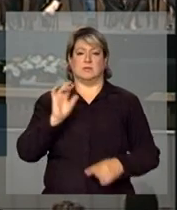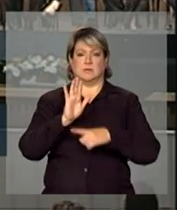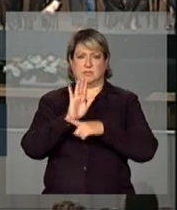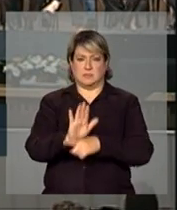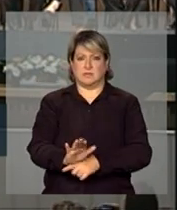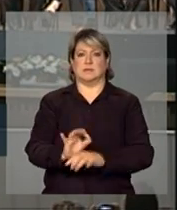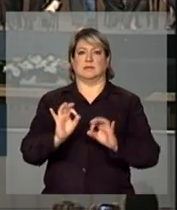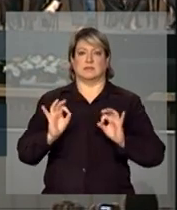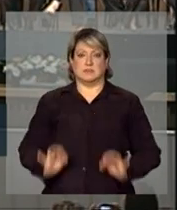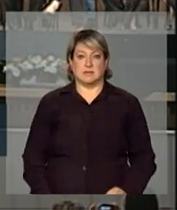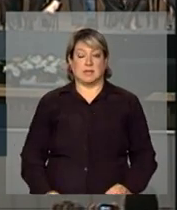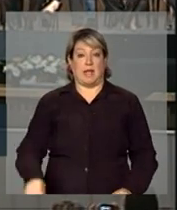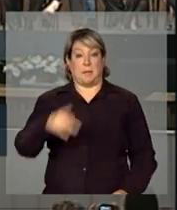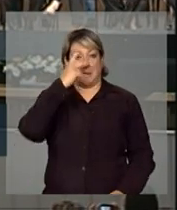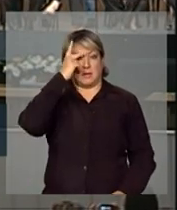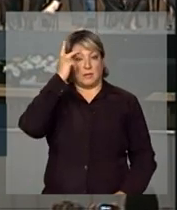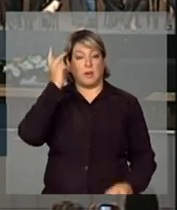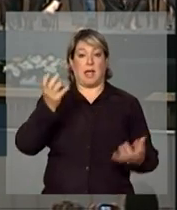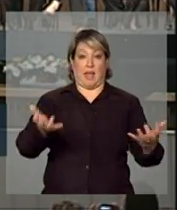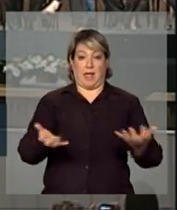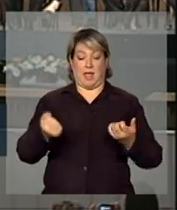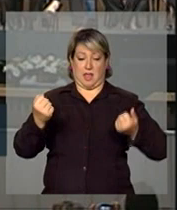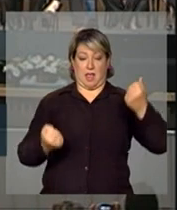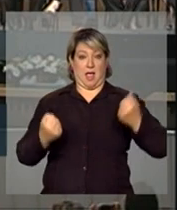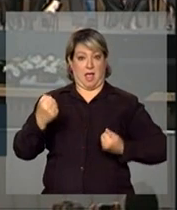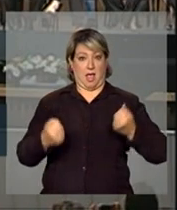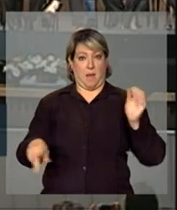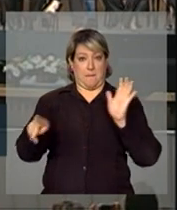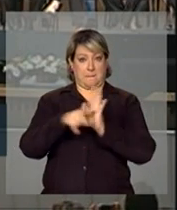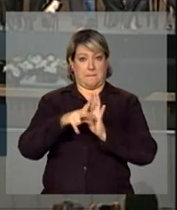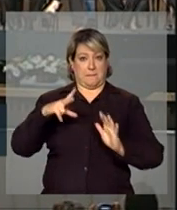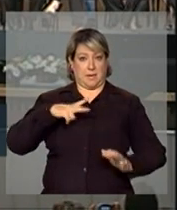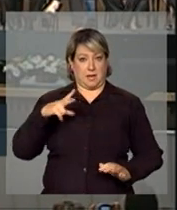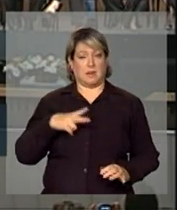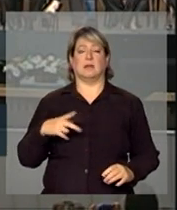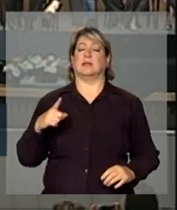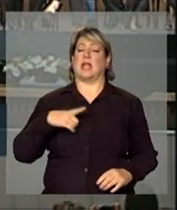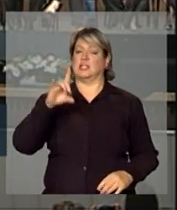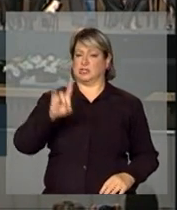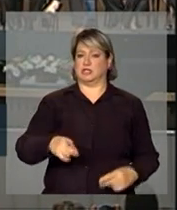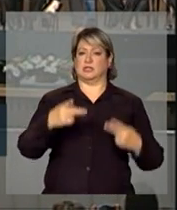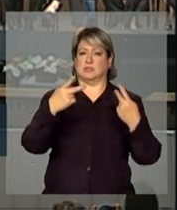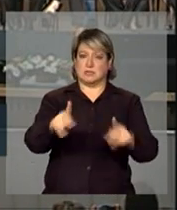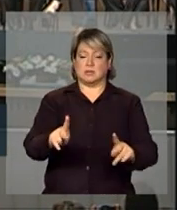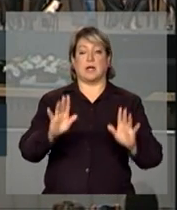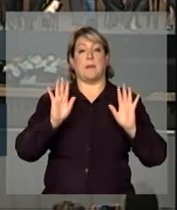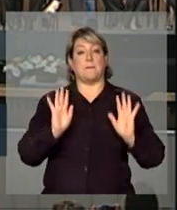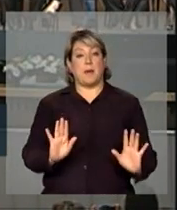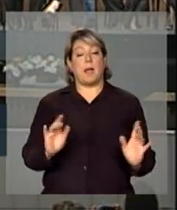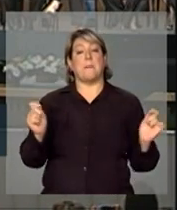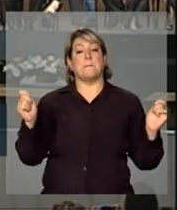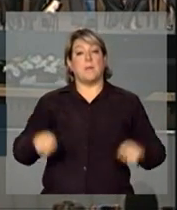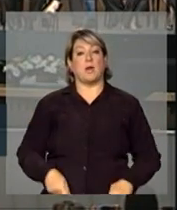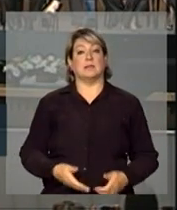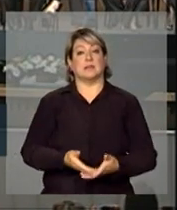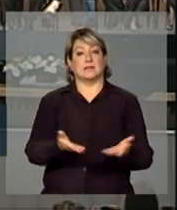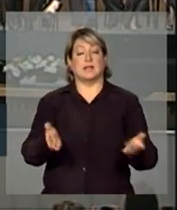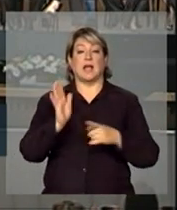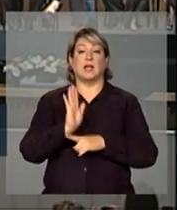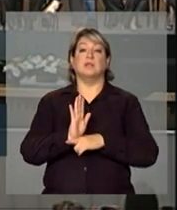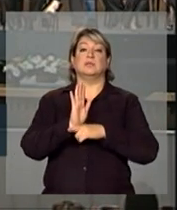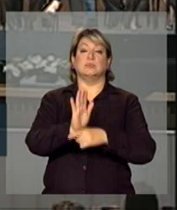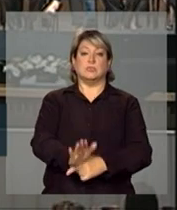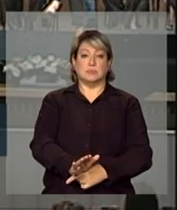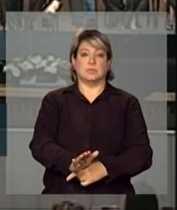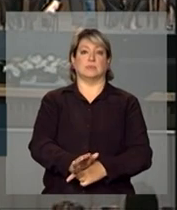que as pessoas que queiram andar de automóvel tenham todo o direito de andar de automóvel, mas elas possam, desta forma, ajudar